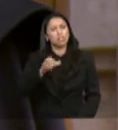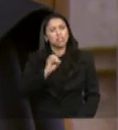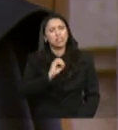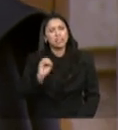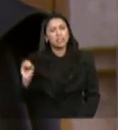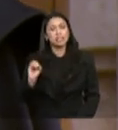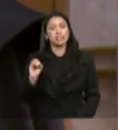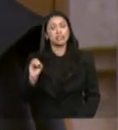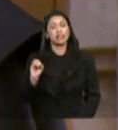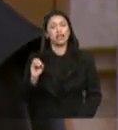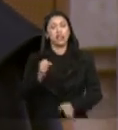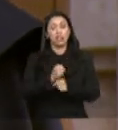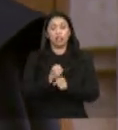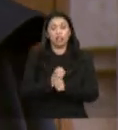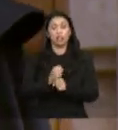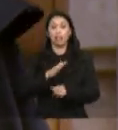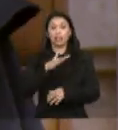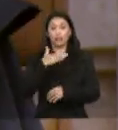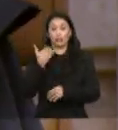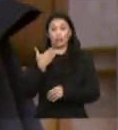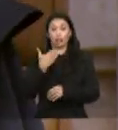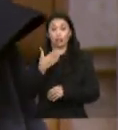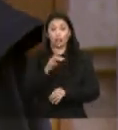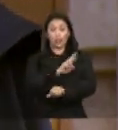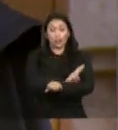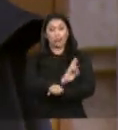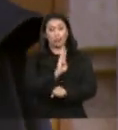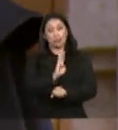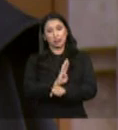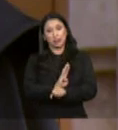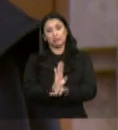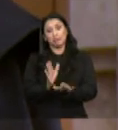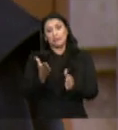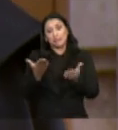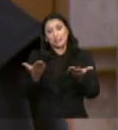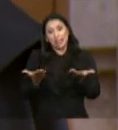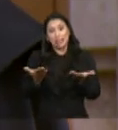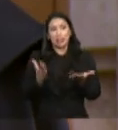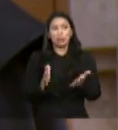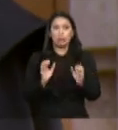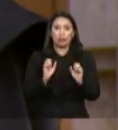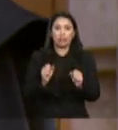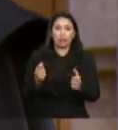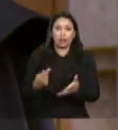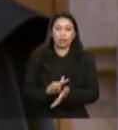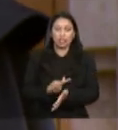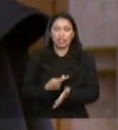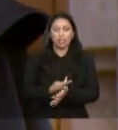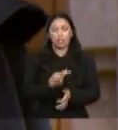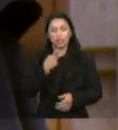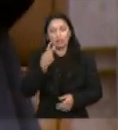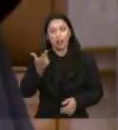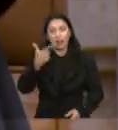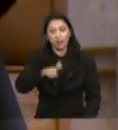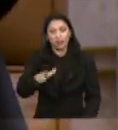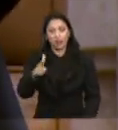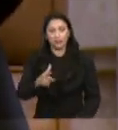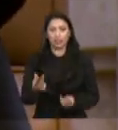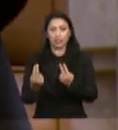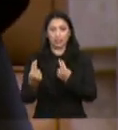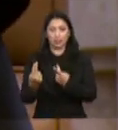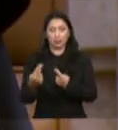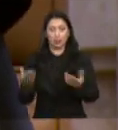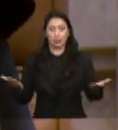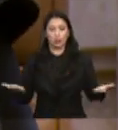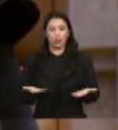do Rui Barbosa talvez eu repita muita coisa que já foi dito pelo Ministro Edson fachin e hoje de manhã